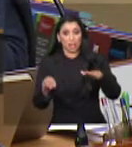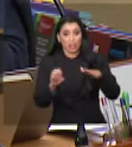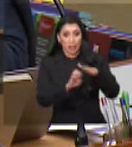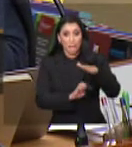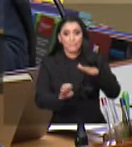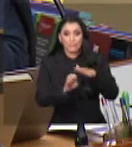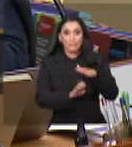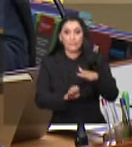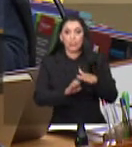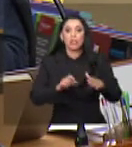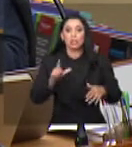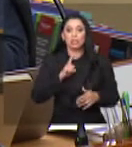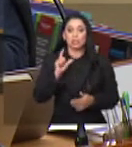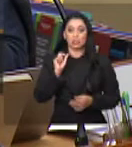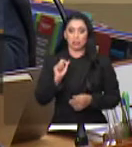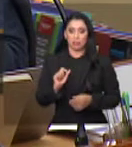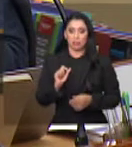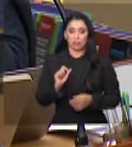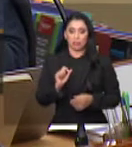seriam impactadas